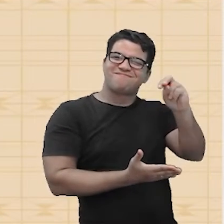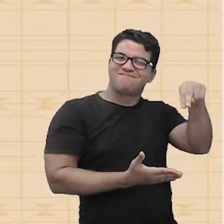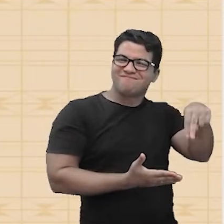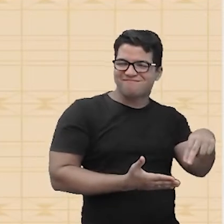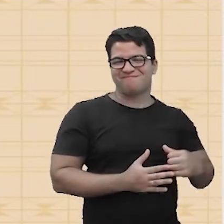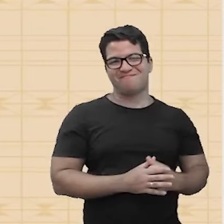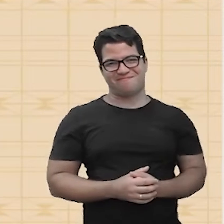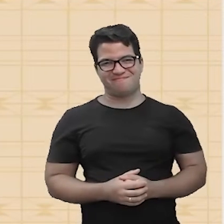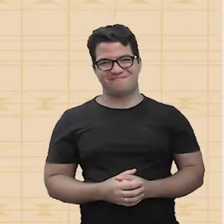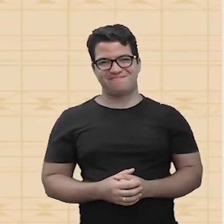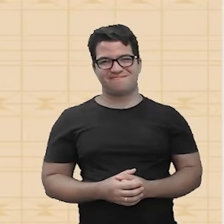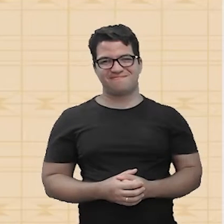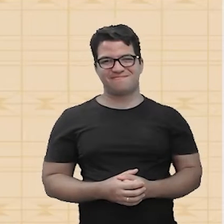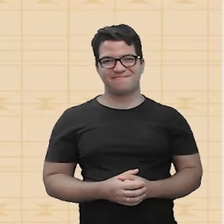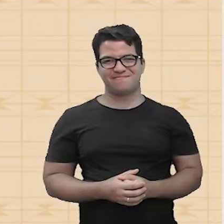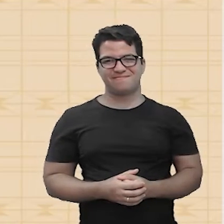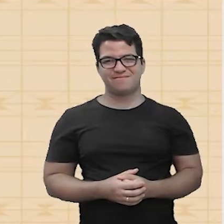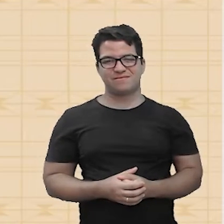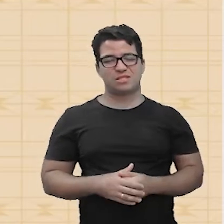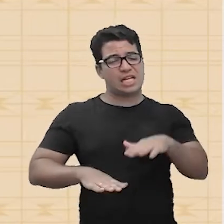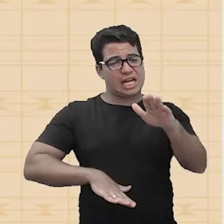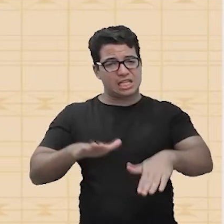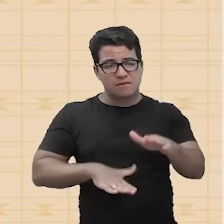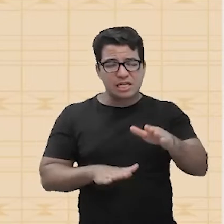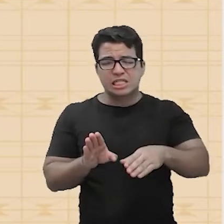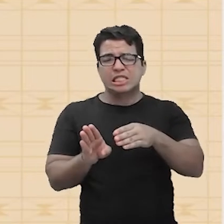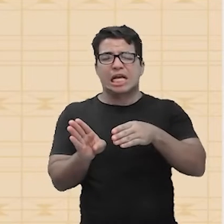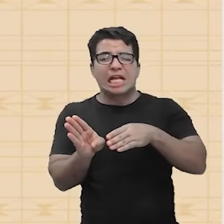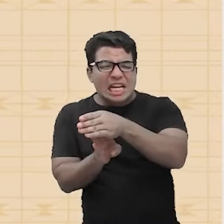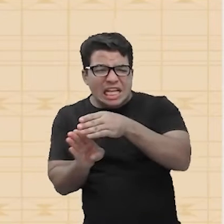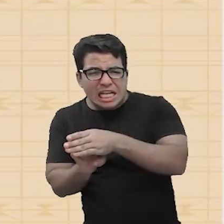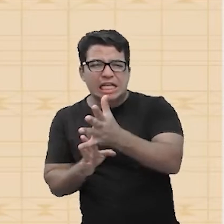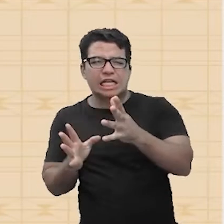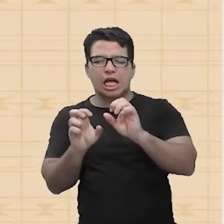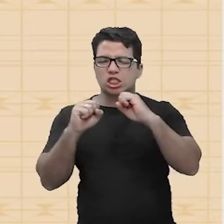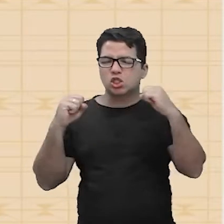crítica, questões sociais, ambientais, tá?